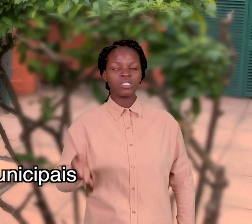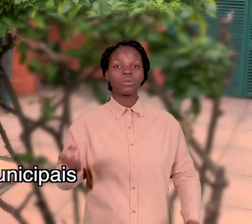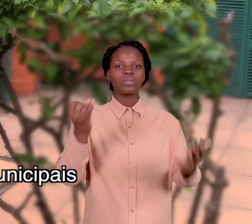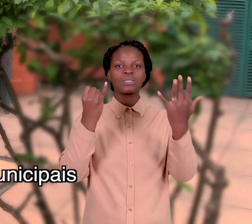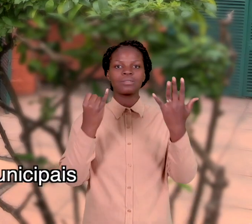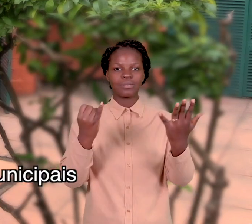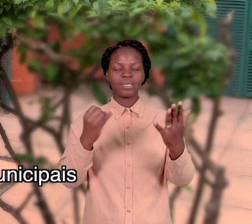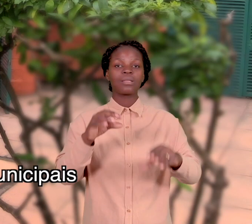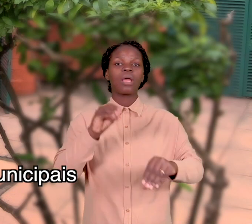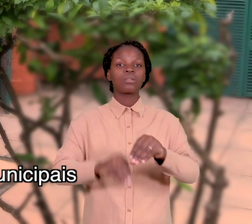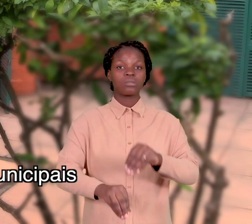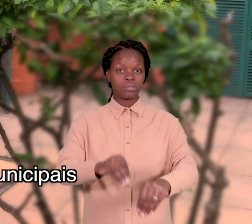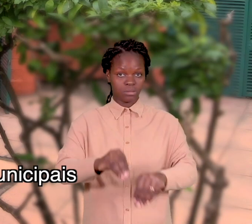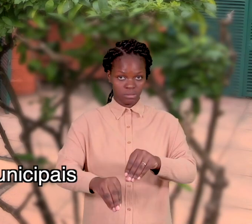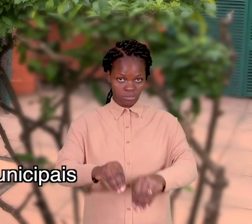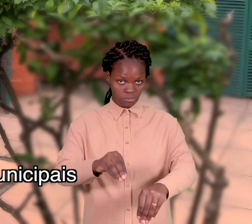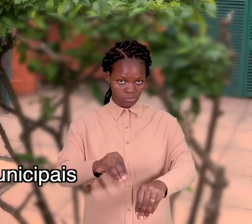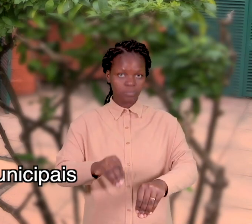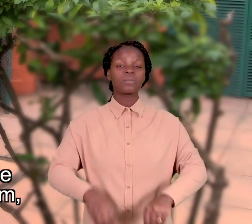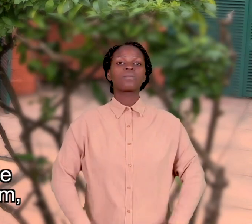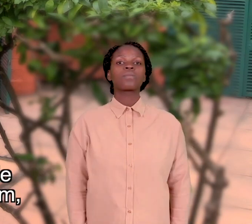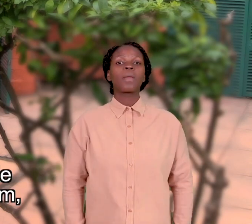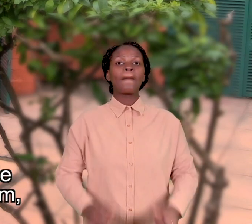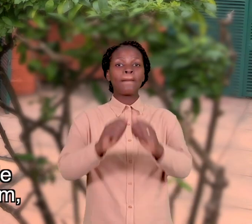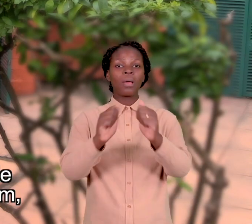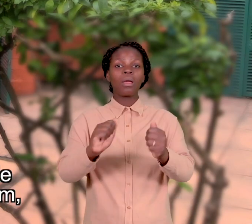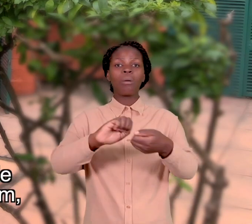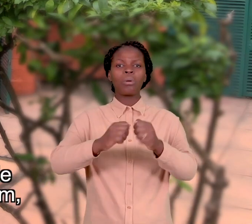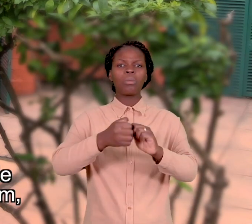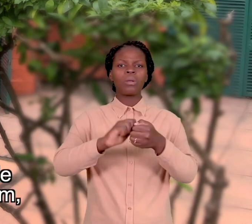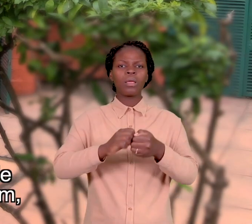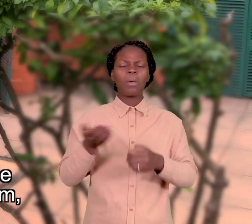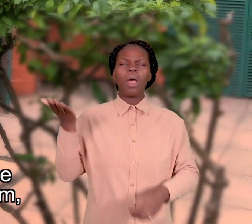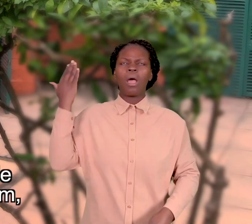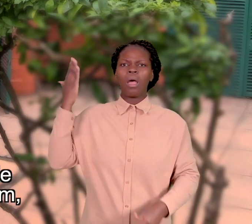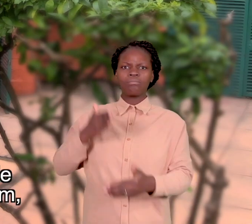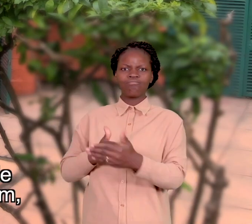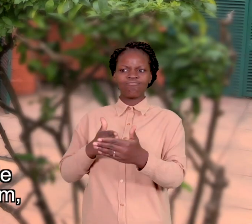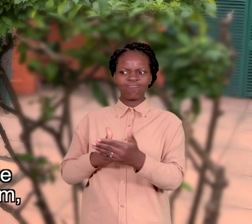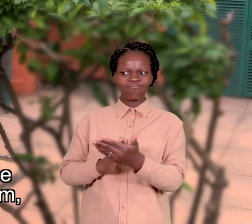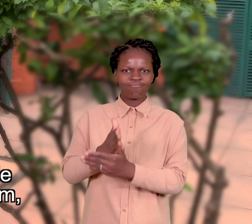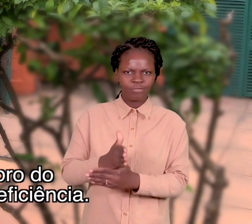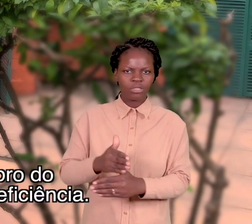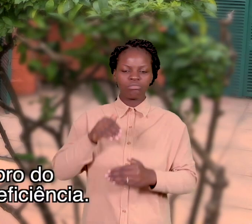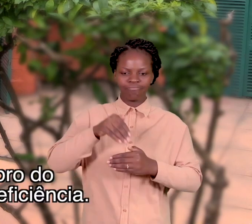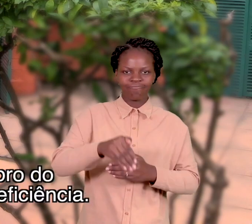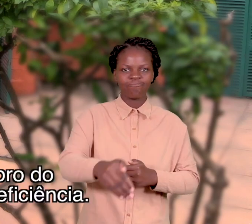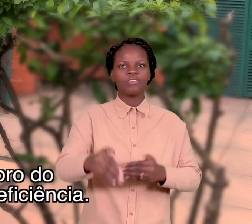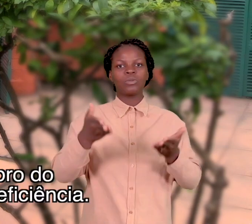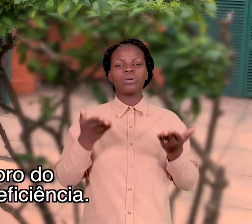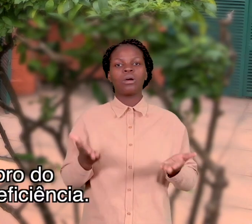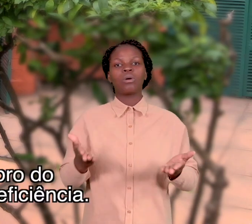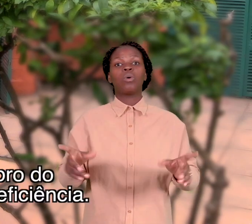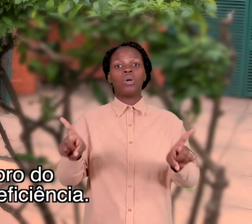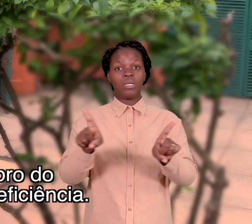são as sextas eleições municipais. Os velhos problemas de acessibilidade prevalecem, segundo Rui McCann,